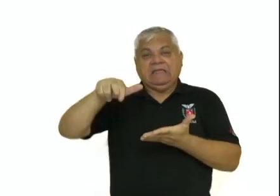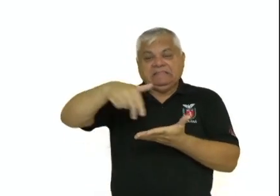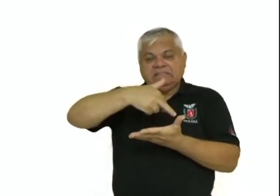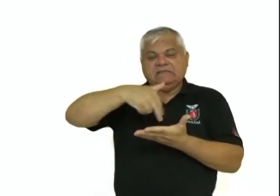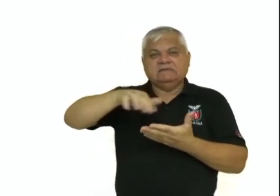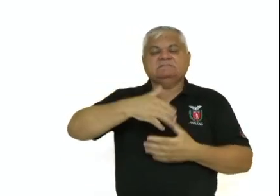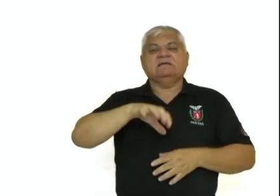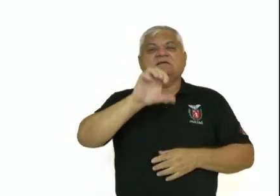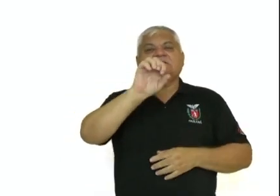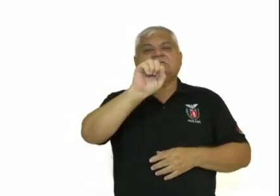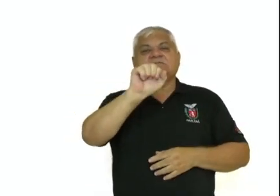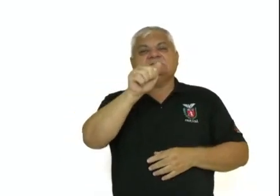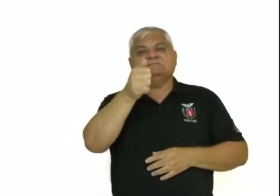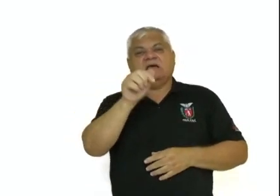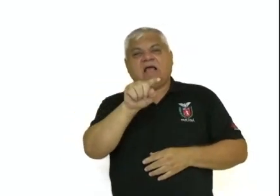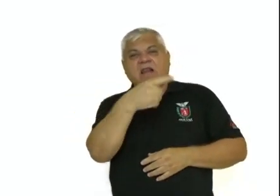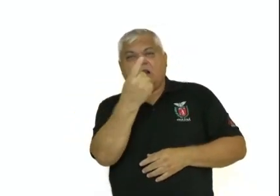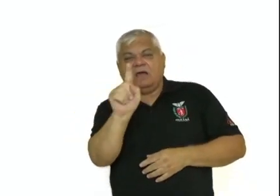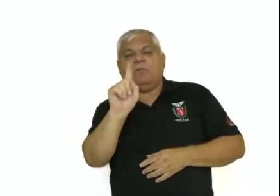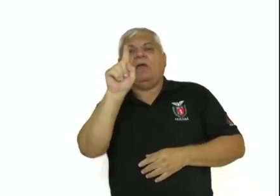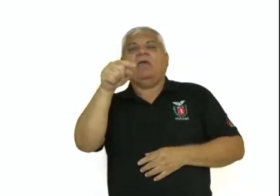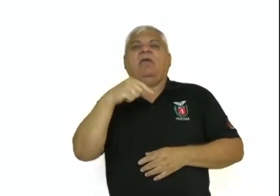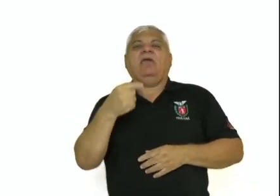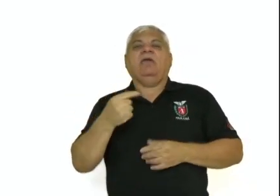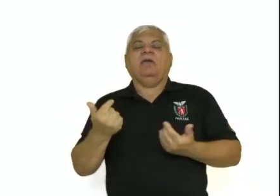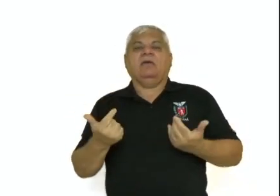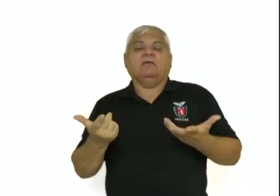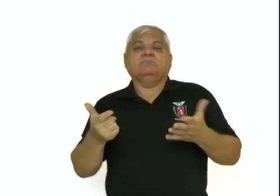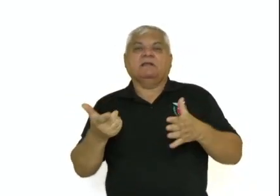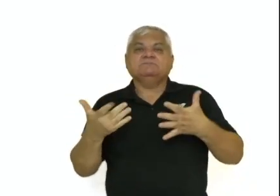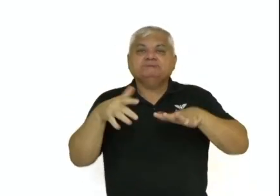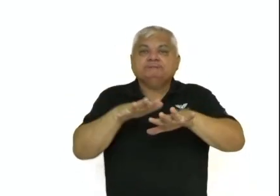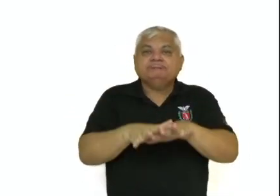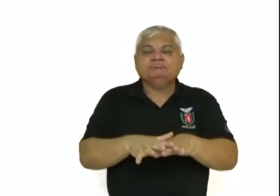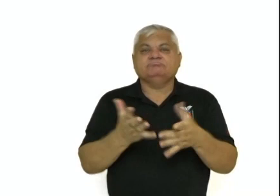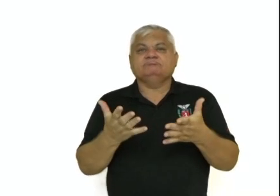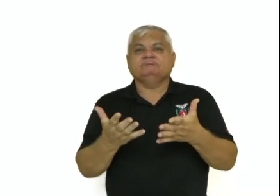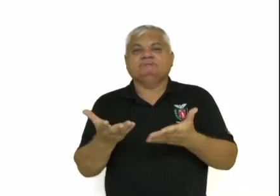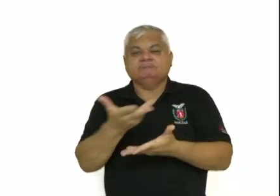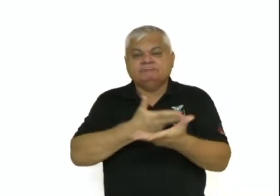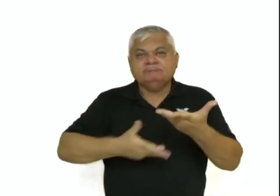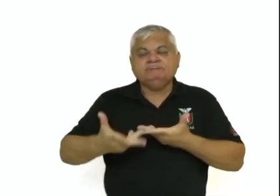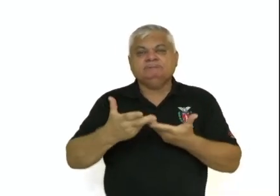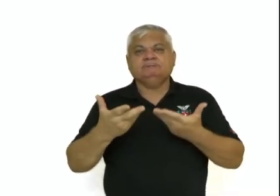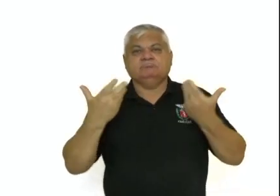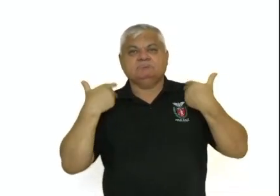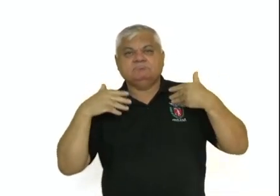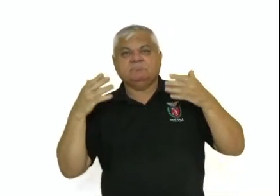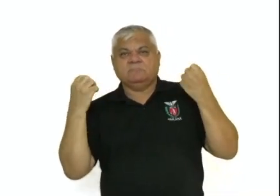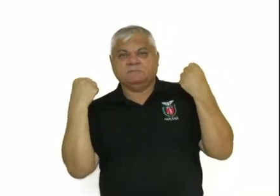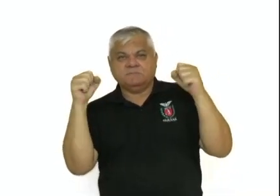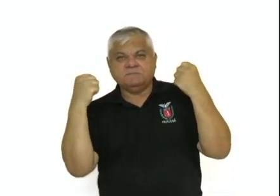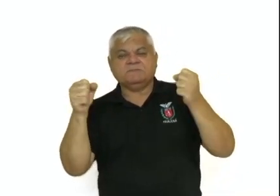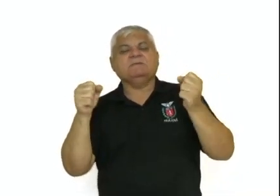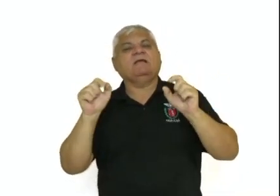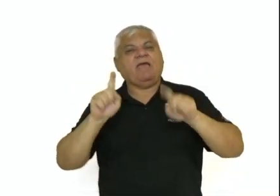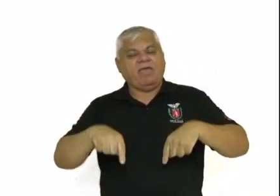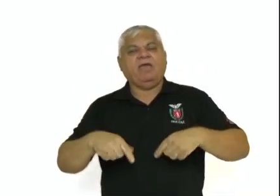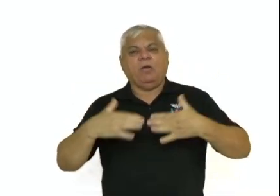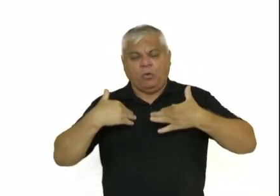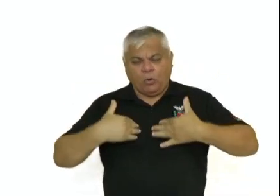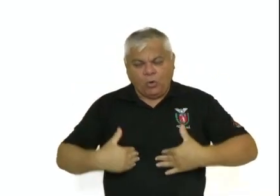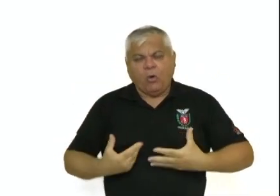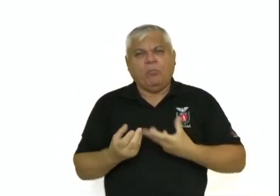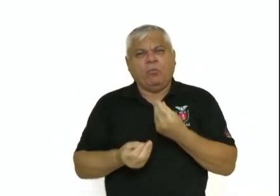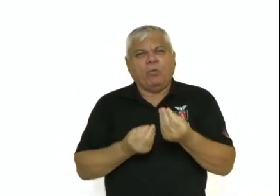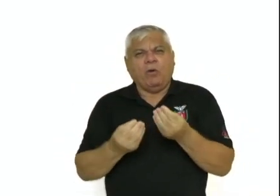forma de entretenimento e de integração social, bem como uma forma de atividade física. Nós conversamos um pouco desse corpo na